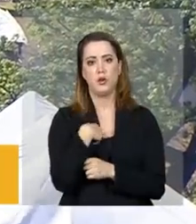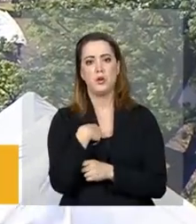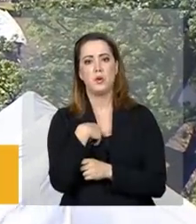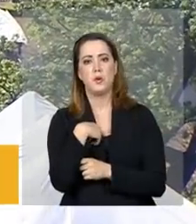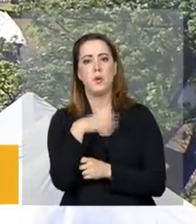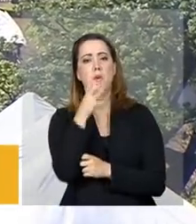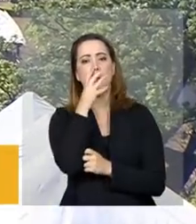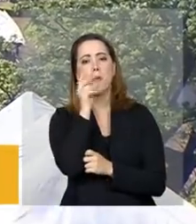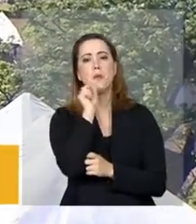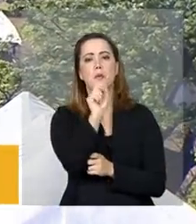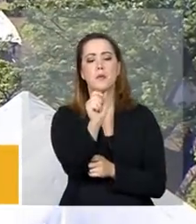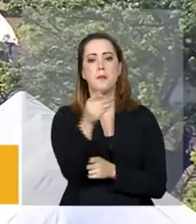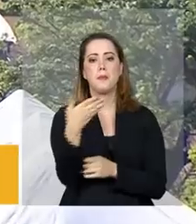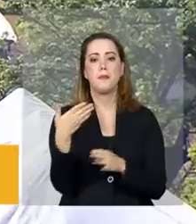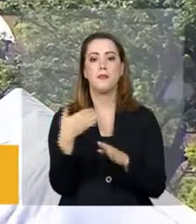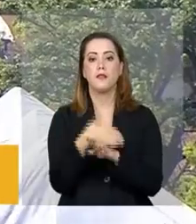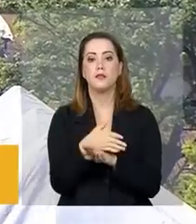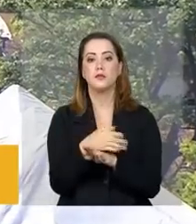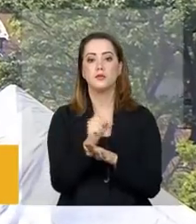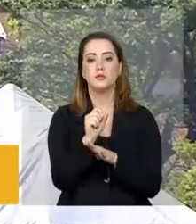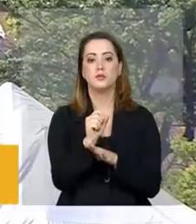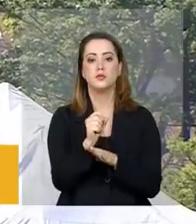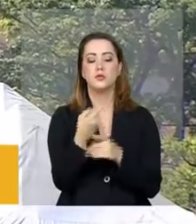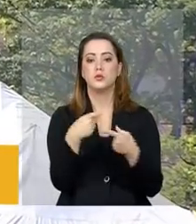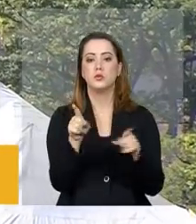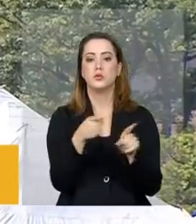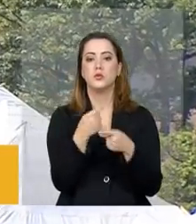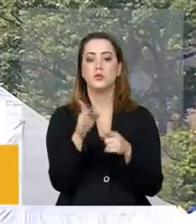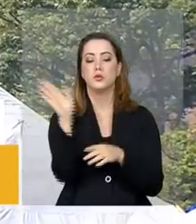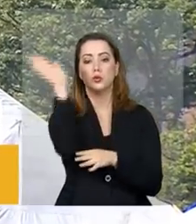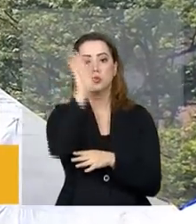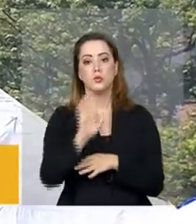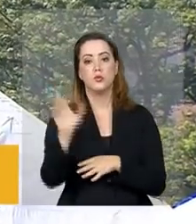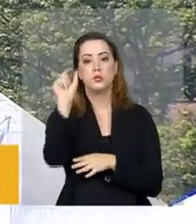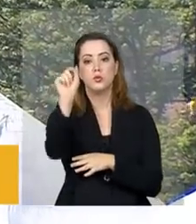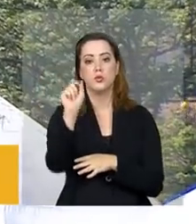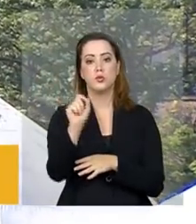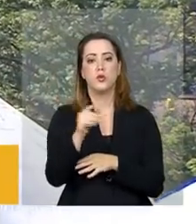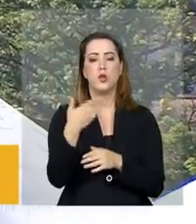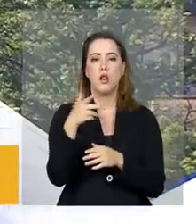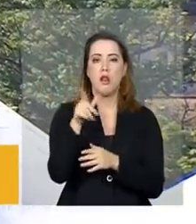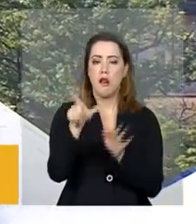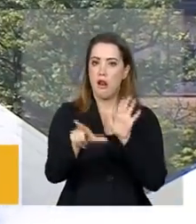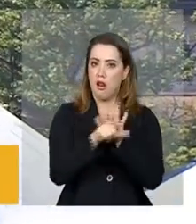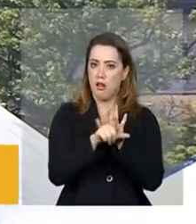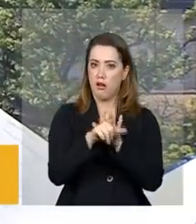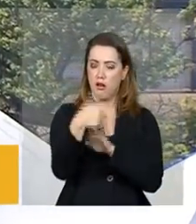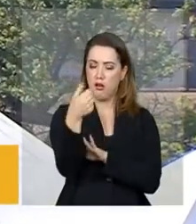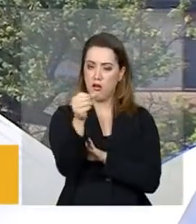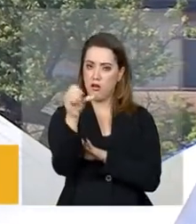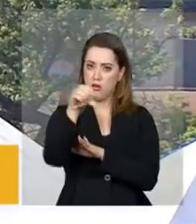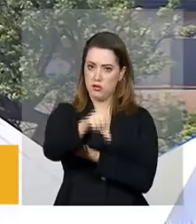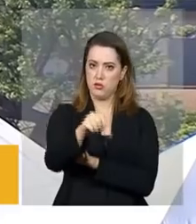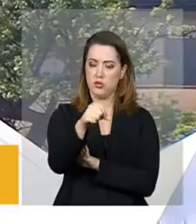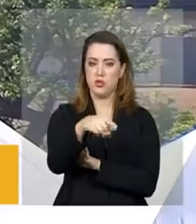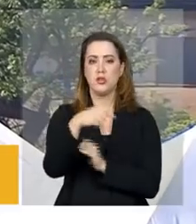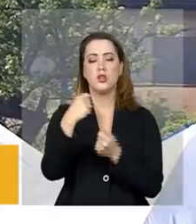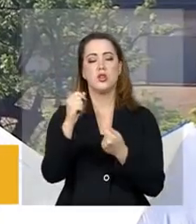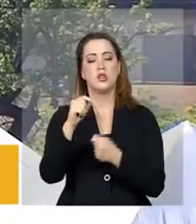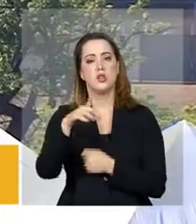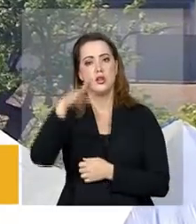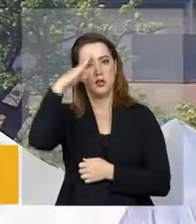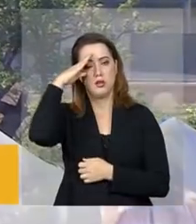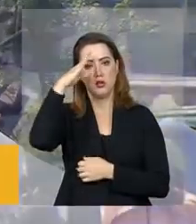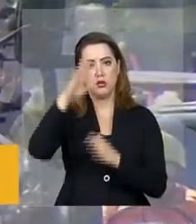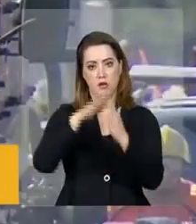curiosidade sobre os hinos? Aproxima-se do palanque presidencial. O hino nacional, nós temos uma lei de 2009 que determina que as escolas toquem pelo menos